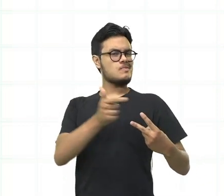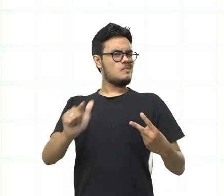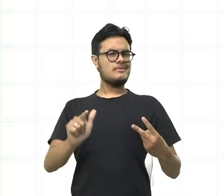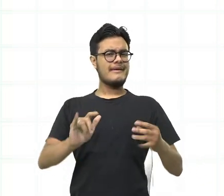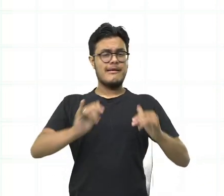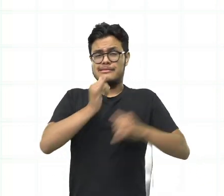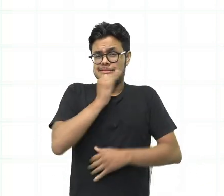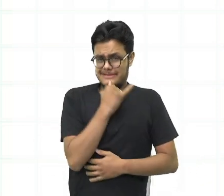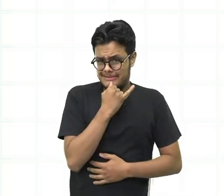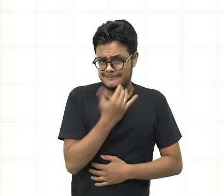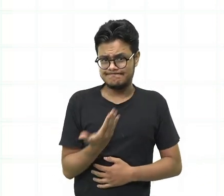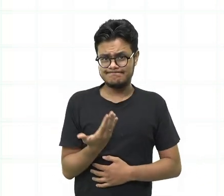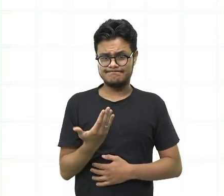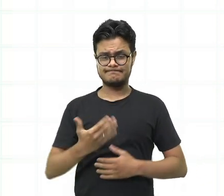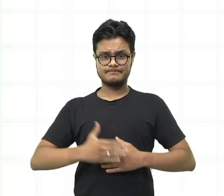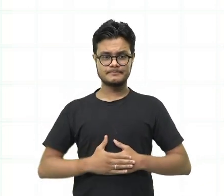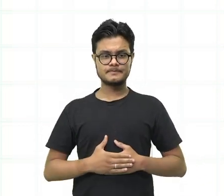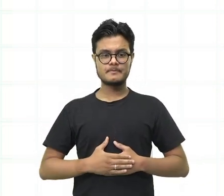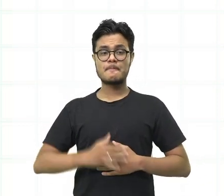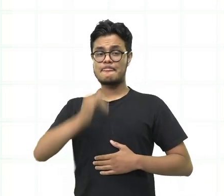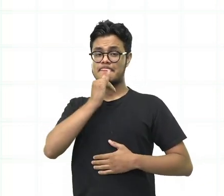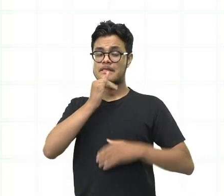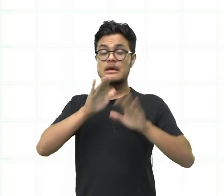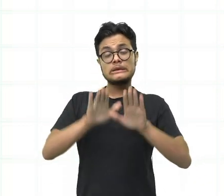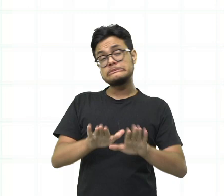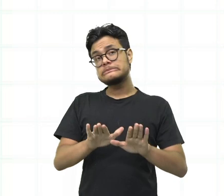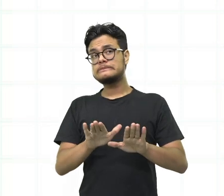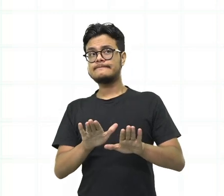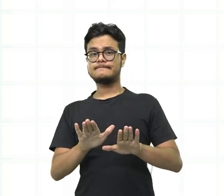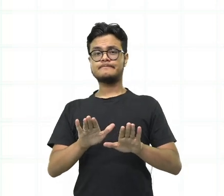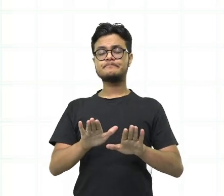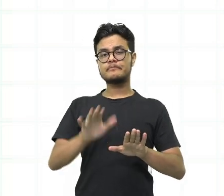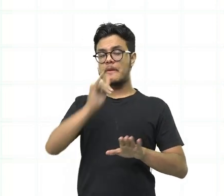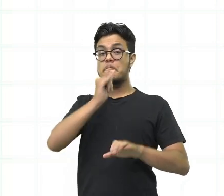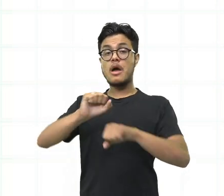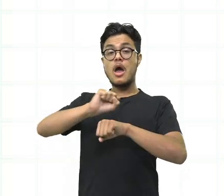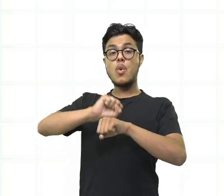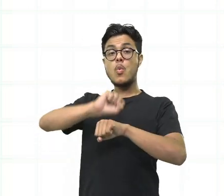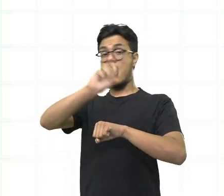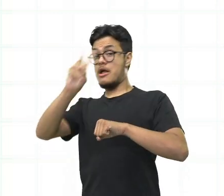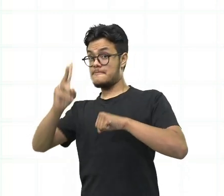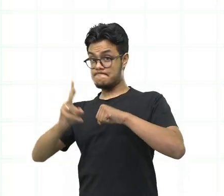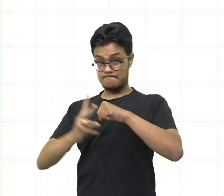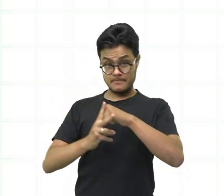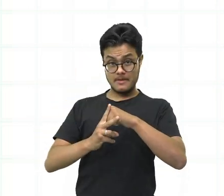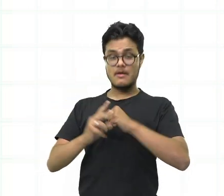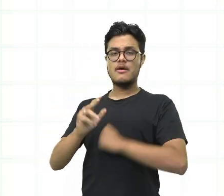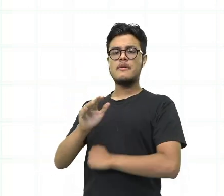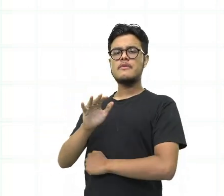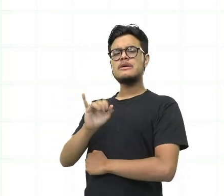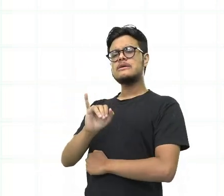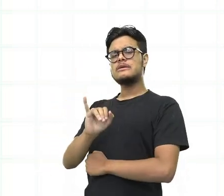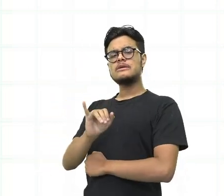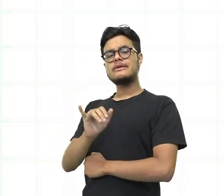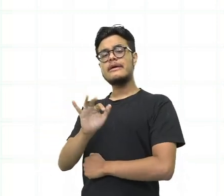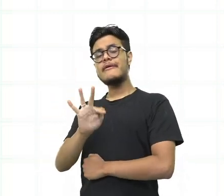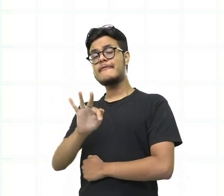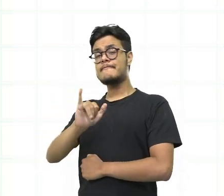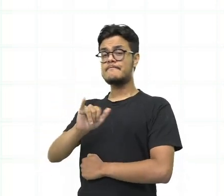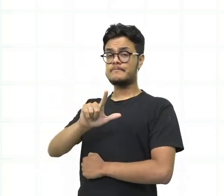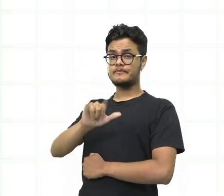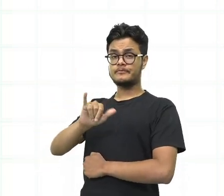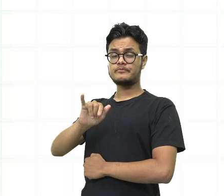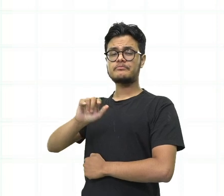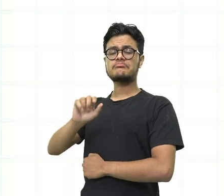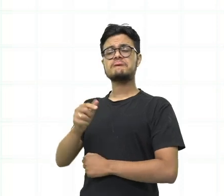é feliz. Felizmente é um advérbio e vai dizer o quê? Que é por sorte, de